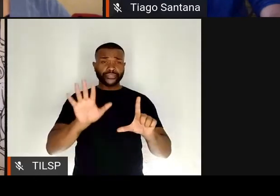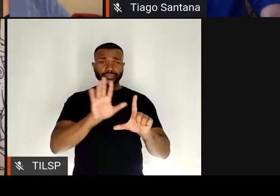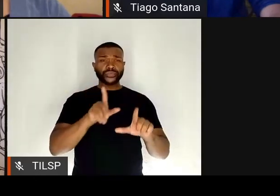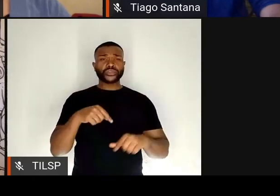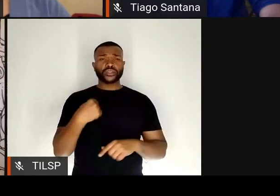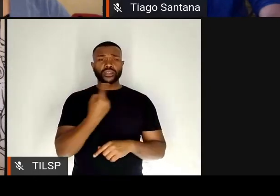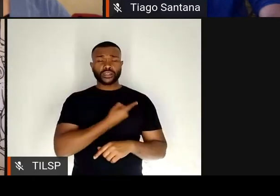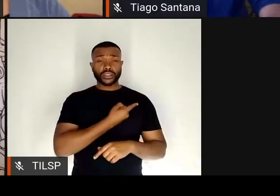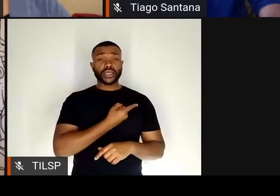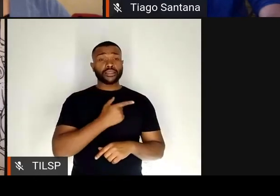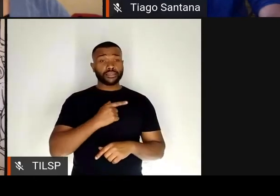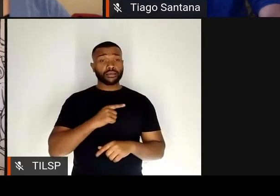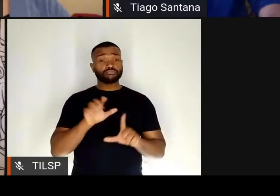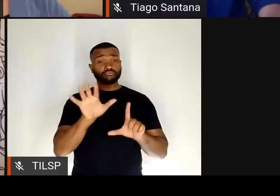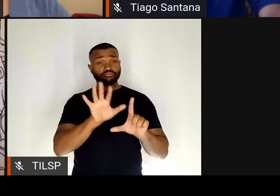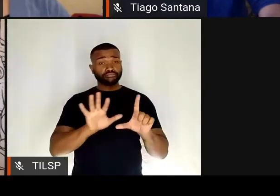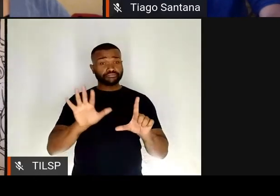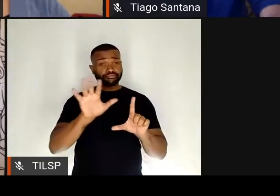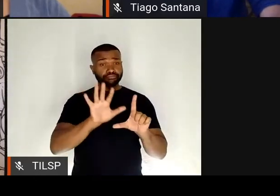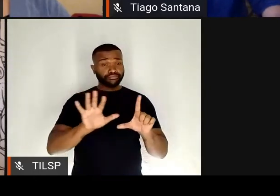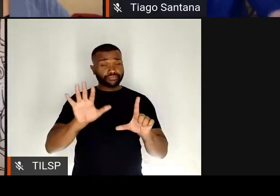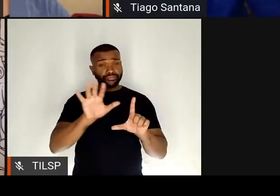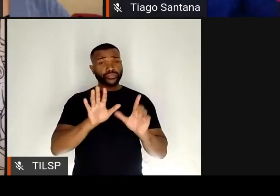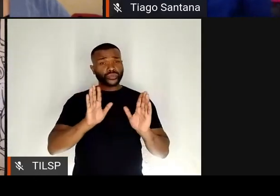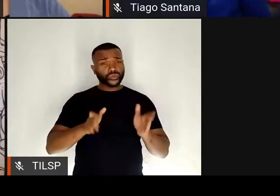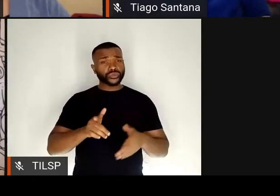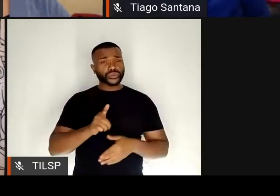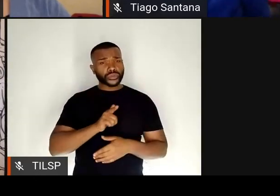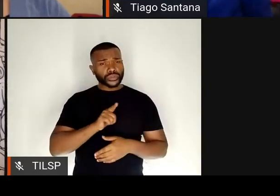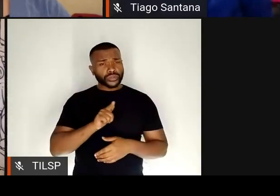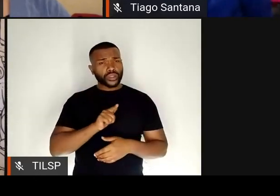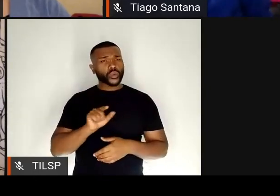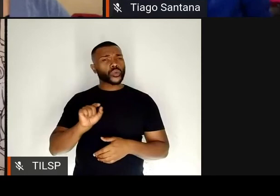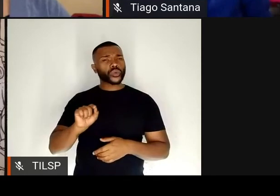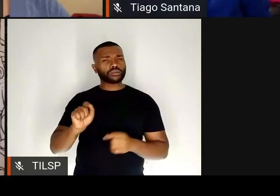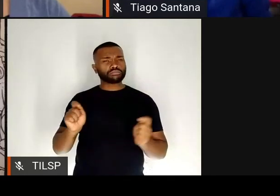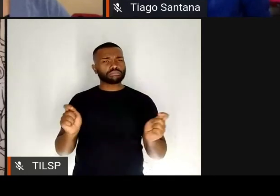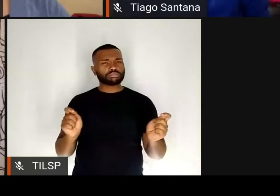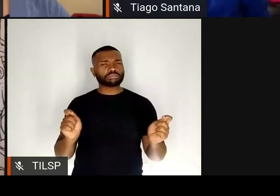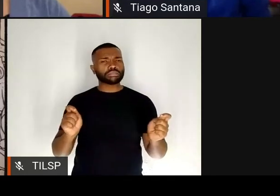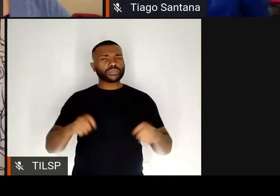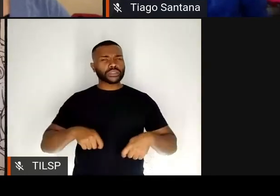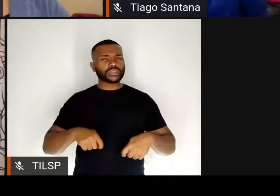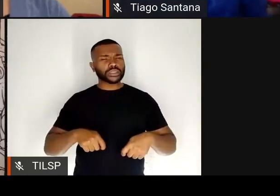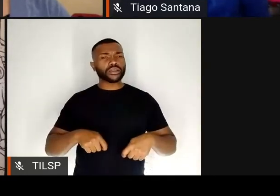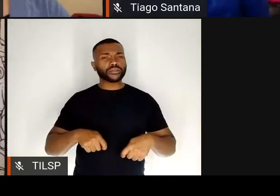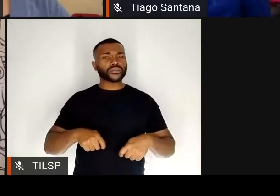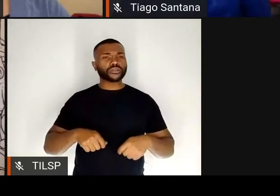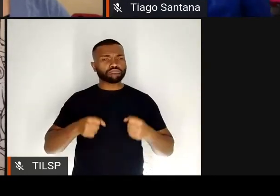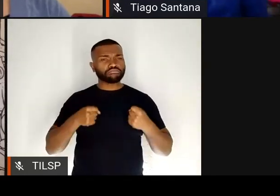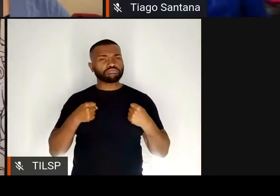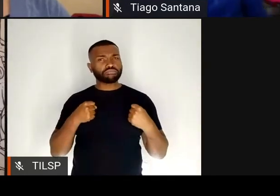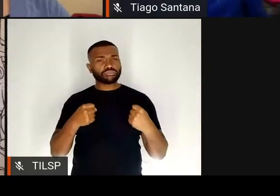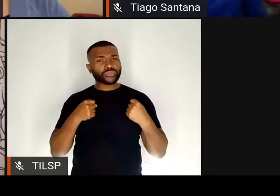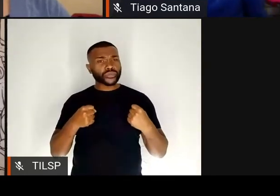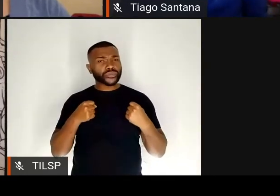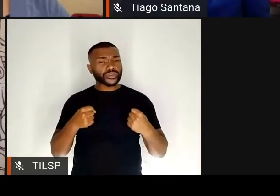que a imagem, em vários momentos, tem uma certa capacidade, né, e potência associada a